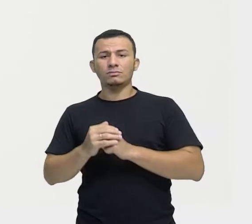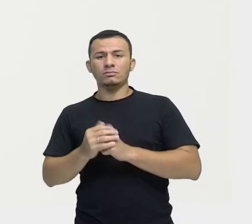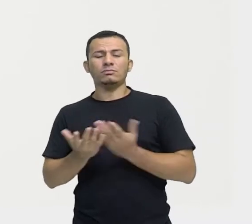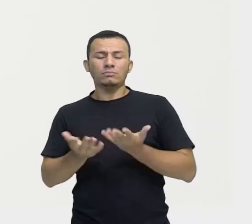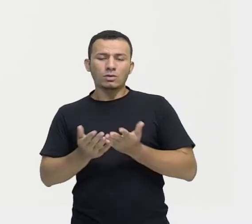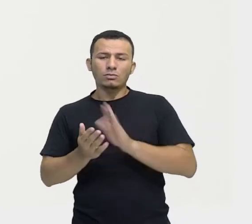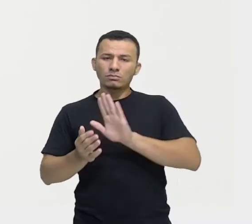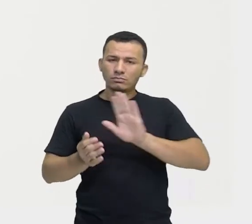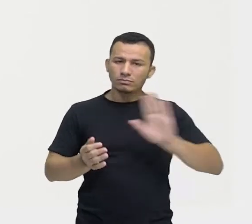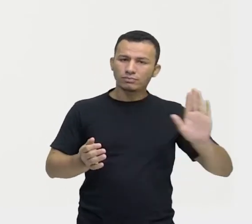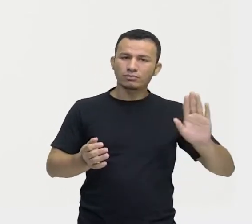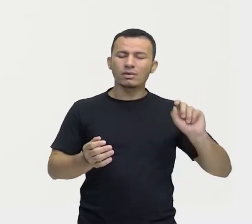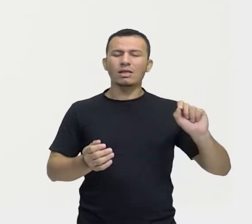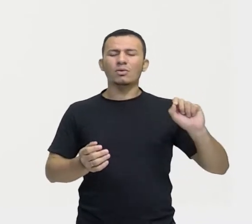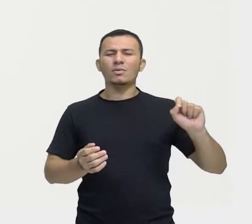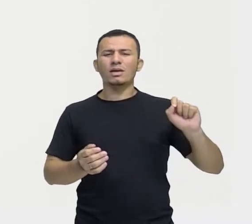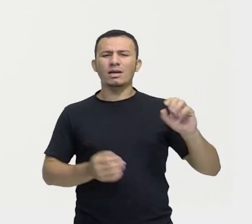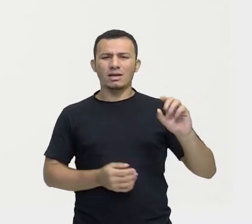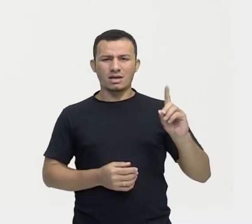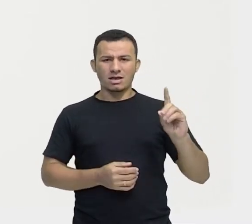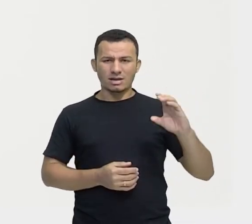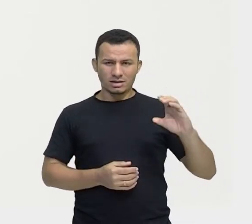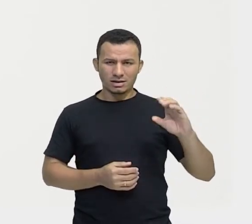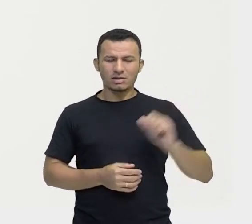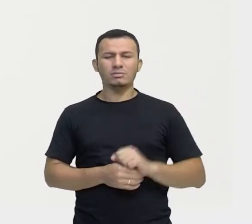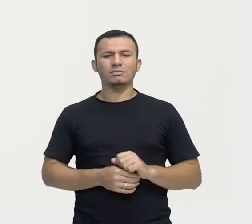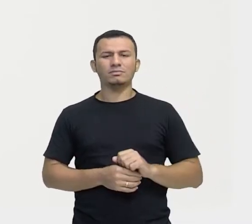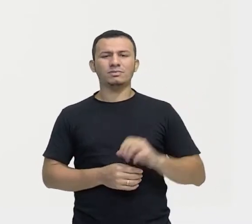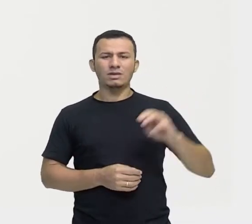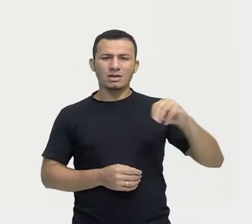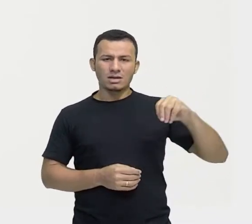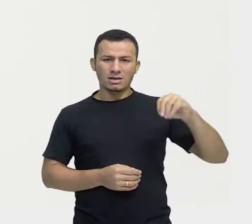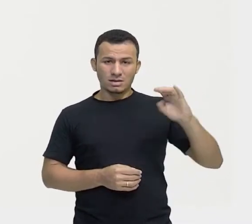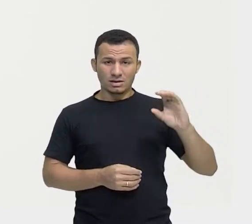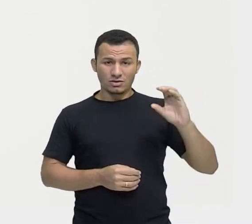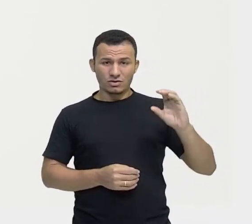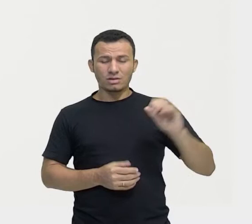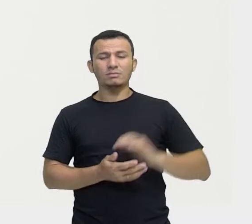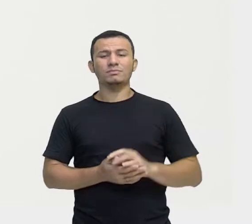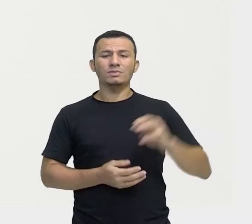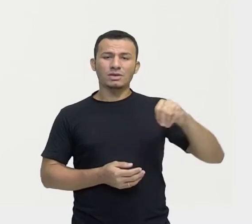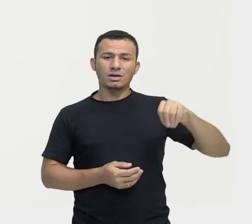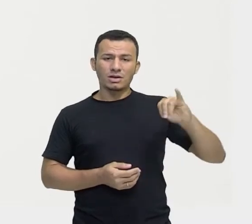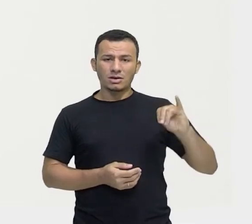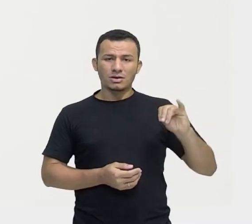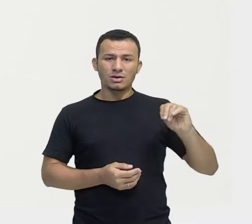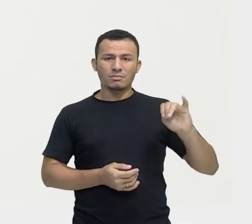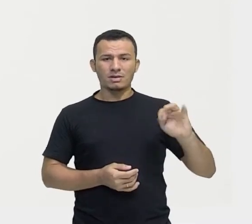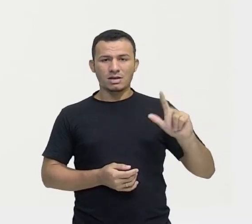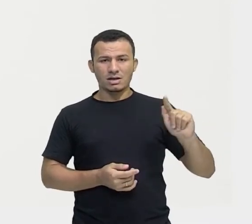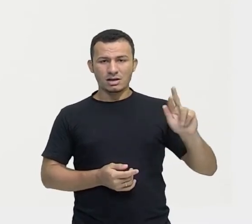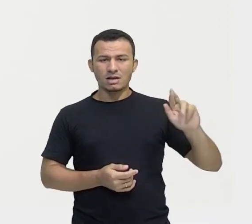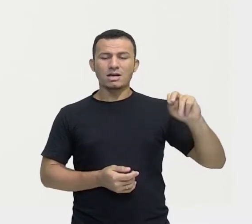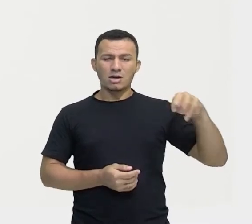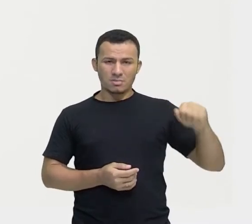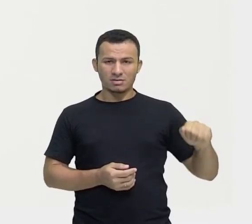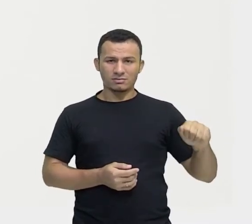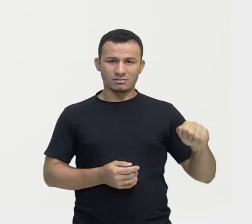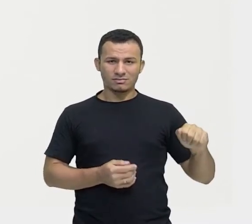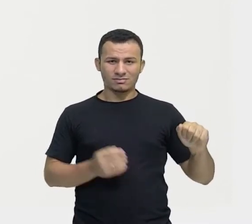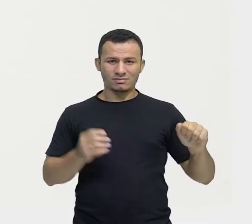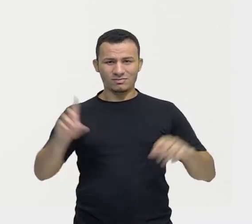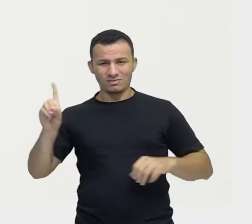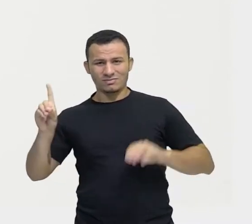direita nós temos os submúltiplos, decigrama, centigrama e miligrama. Professor, como é o processo aqui?